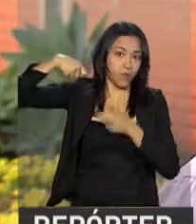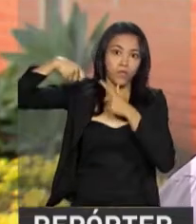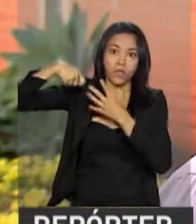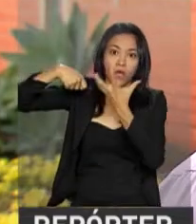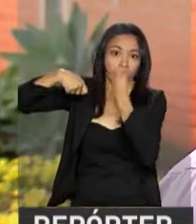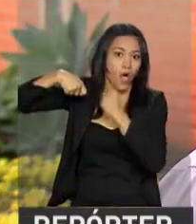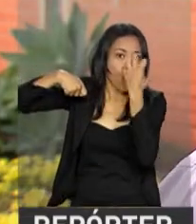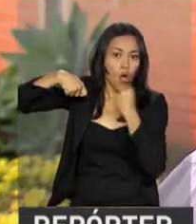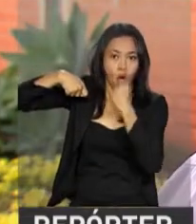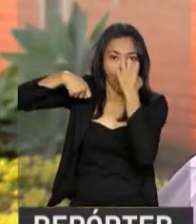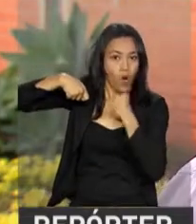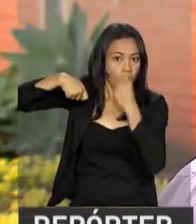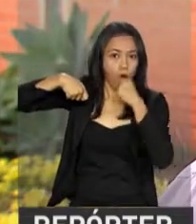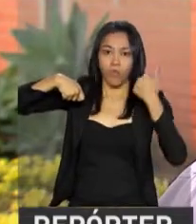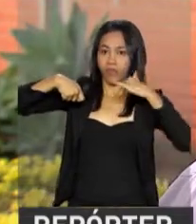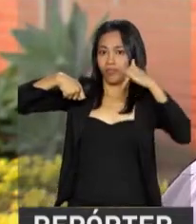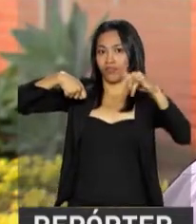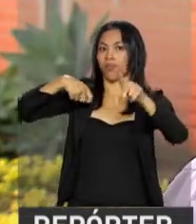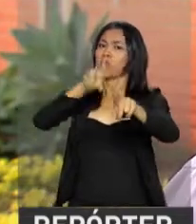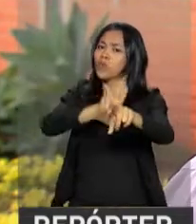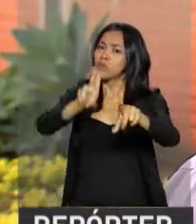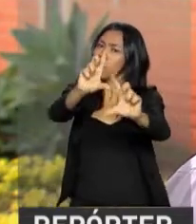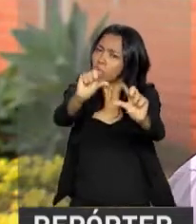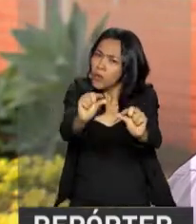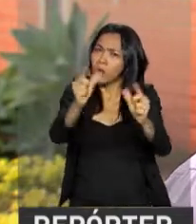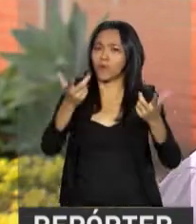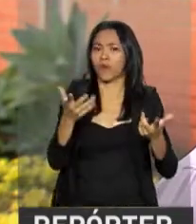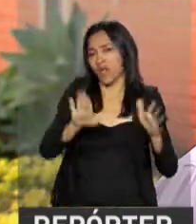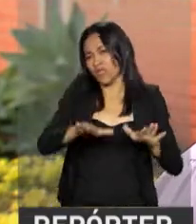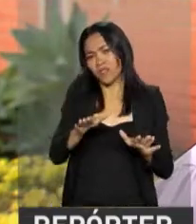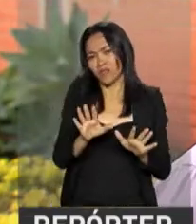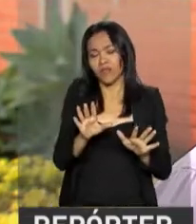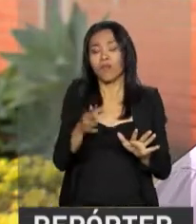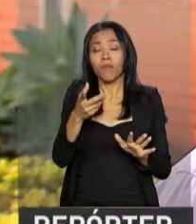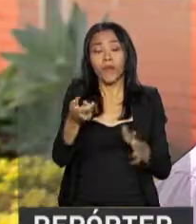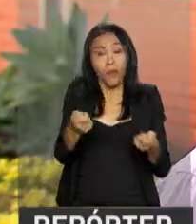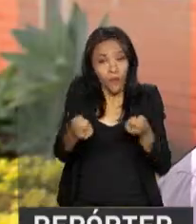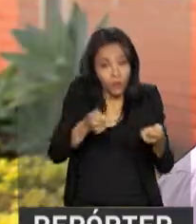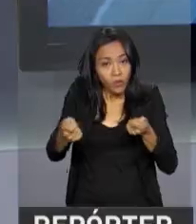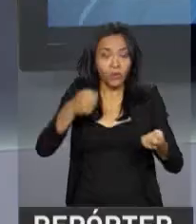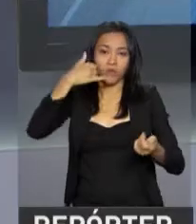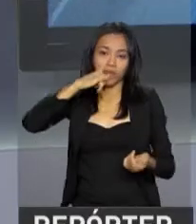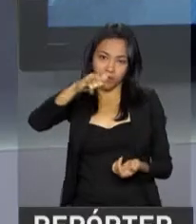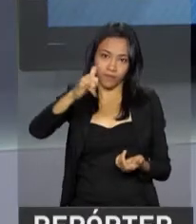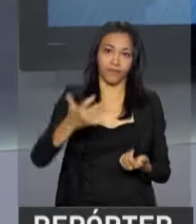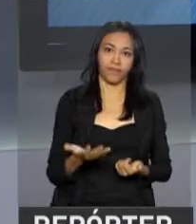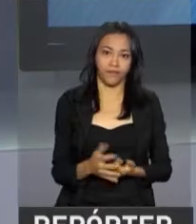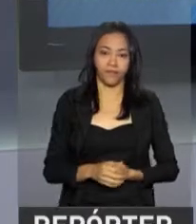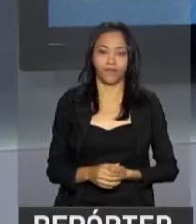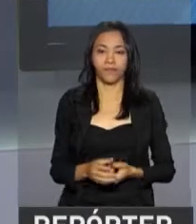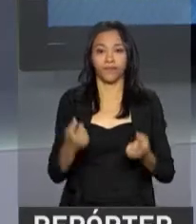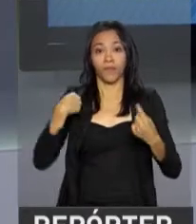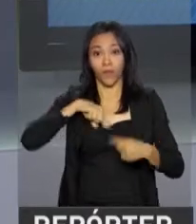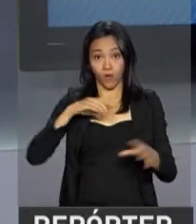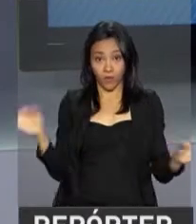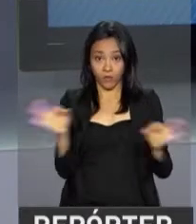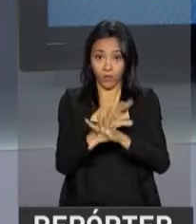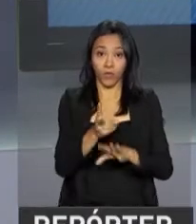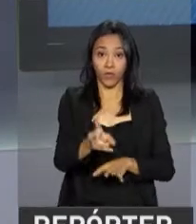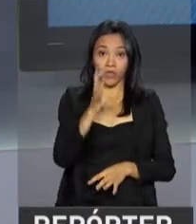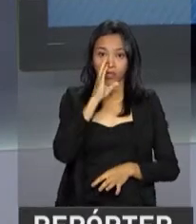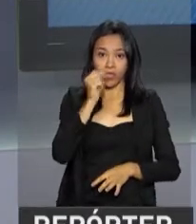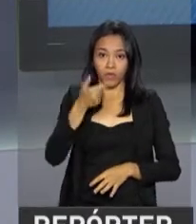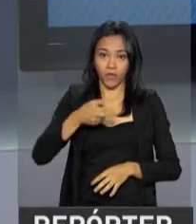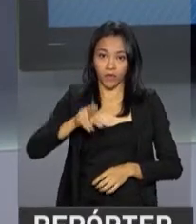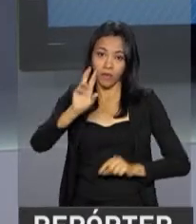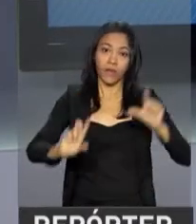então use o mínimo possível de preferência não use certo pra economizar energia nós ficamos por aqui continue